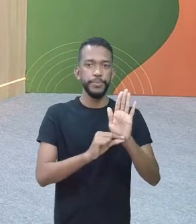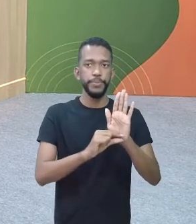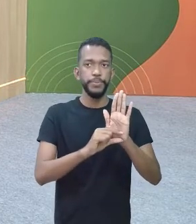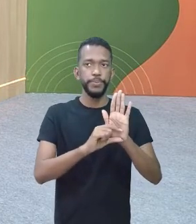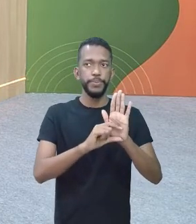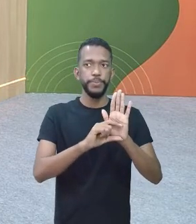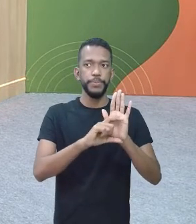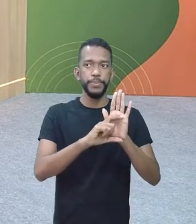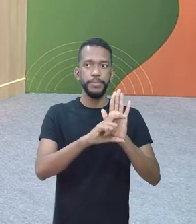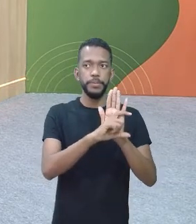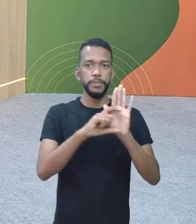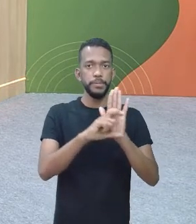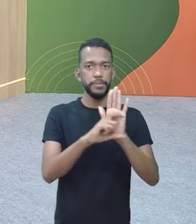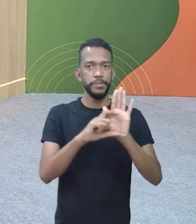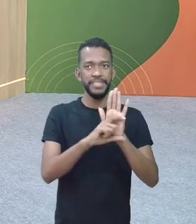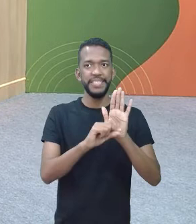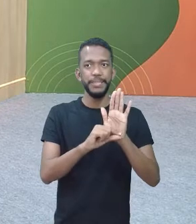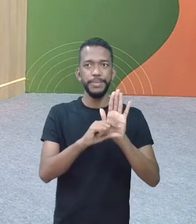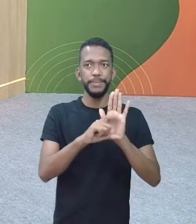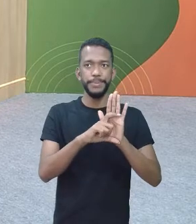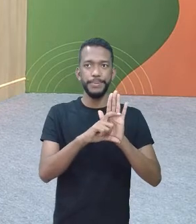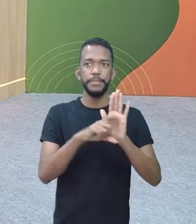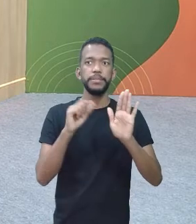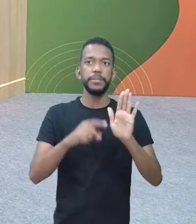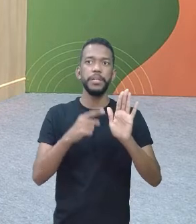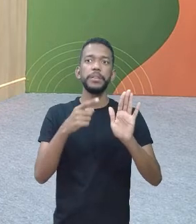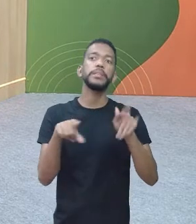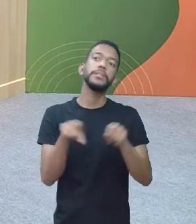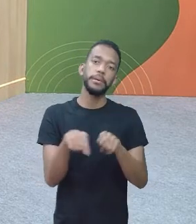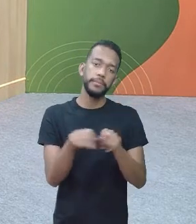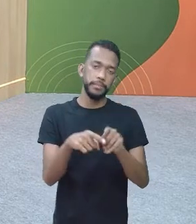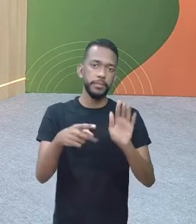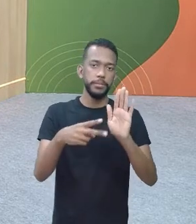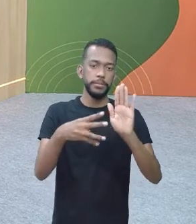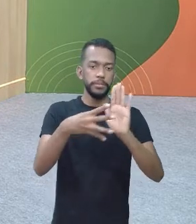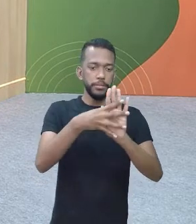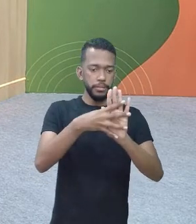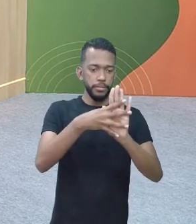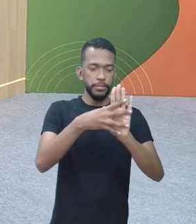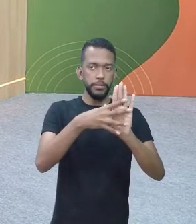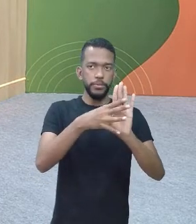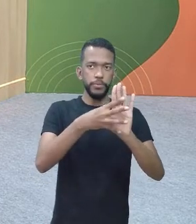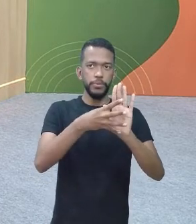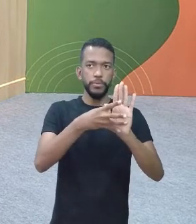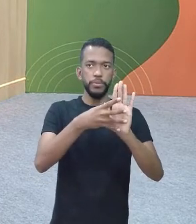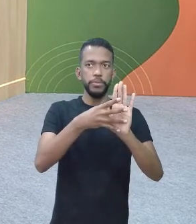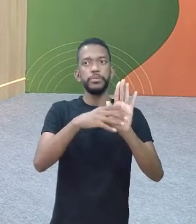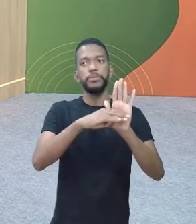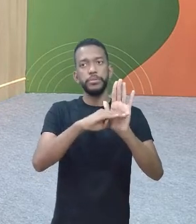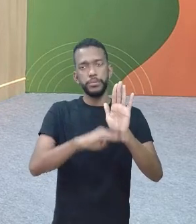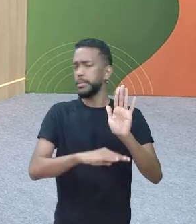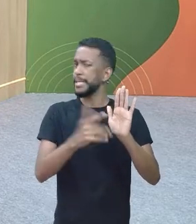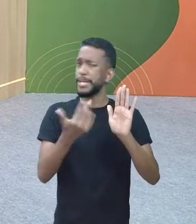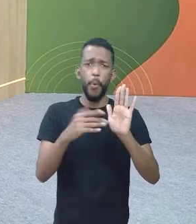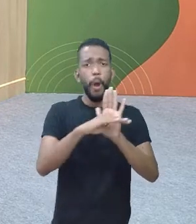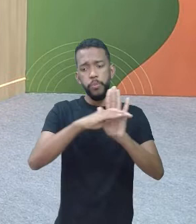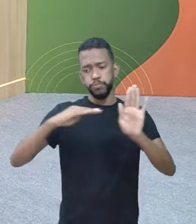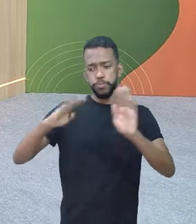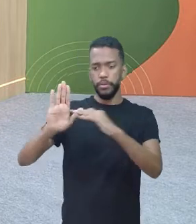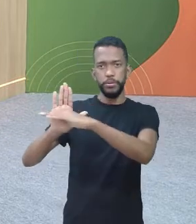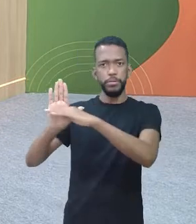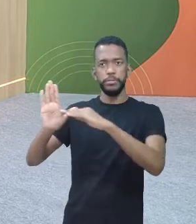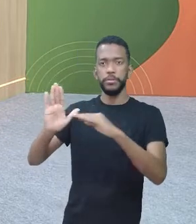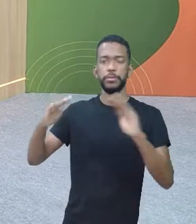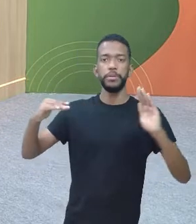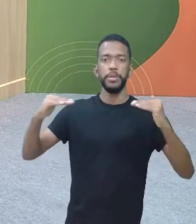né, da carga da bateria, e aqui eu tenho 2/4 que também está representando a parte de baixo aqui nessa mesma divisão, só